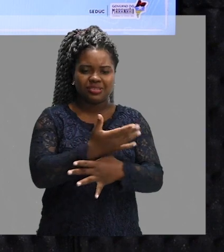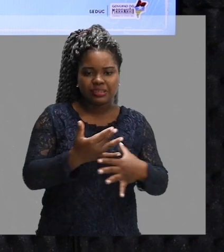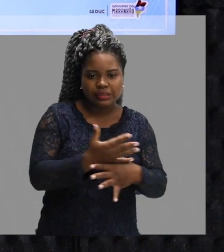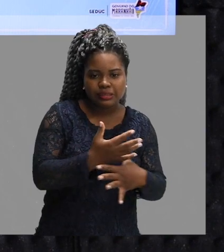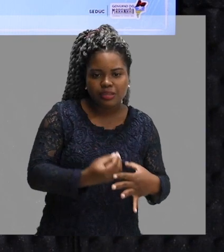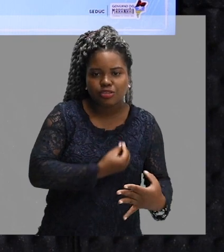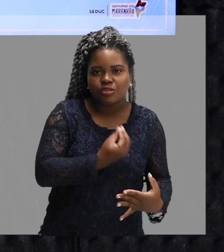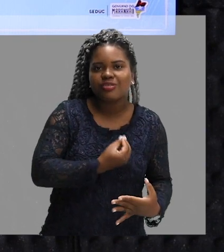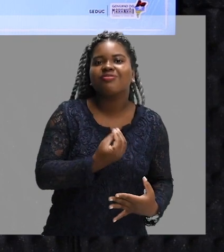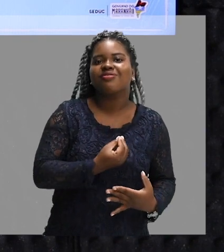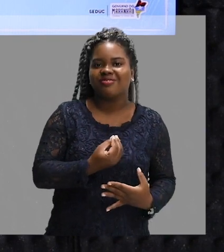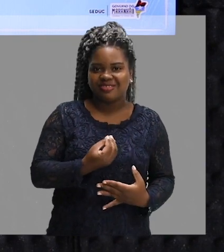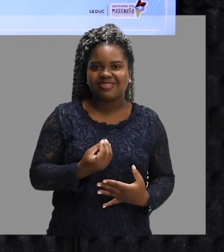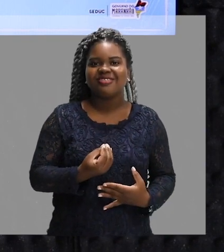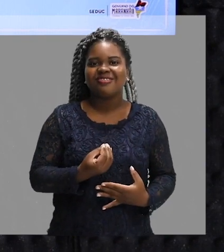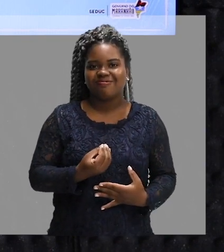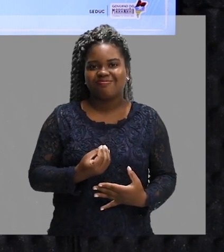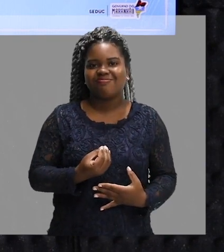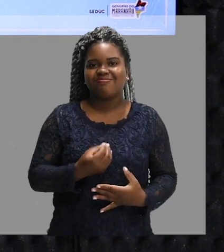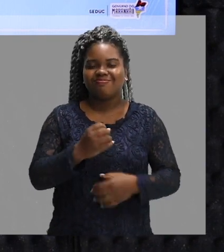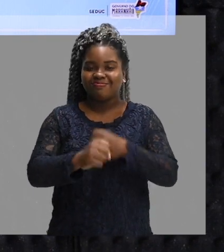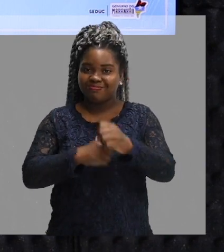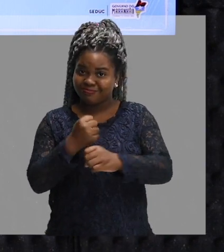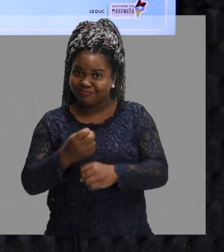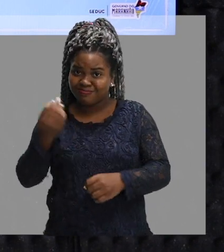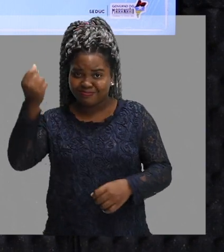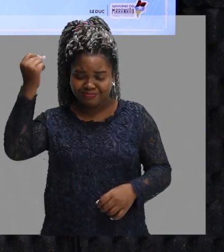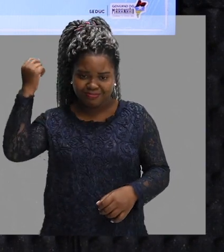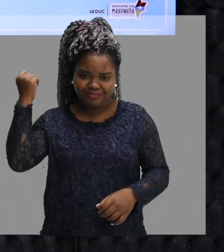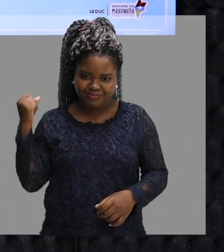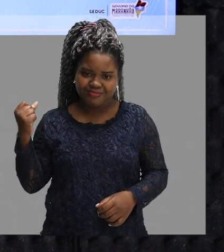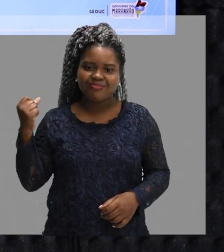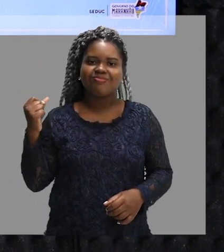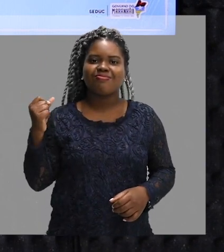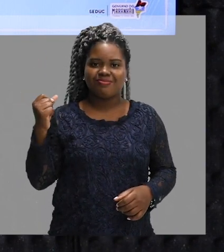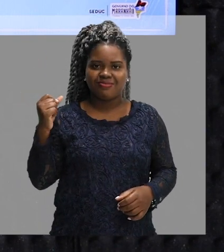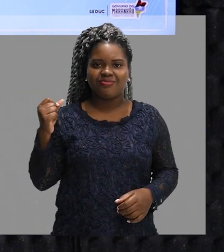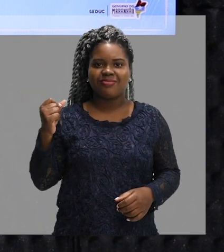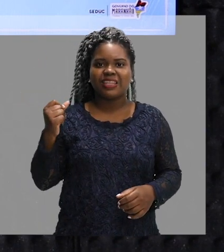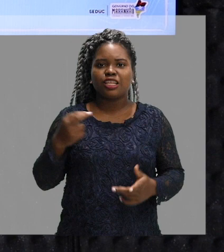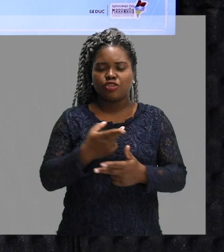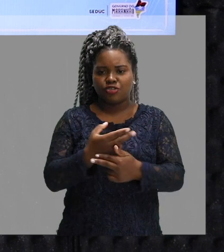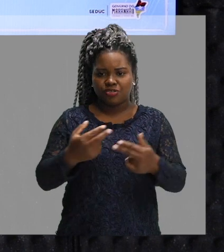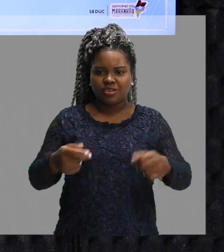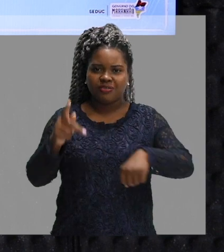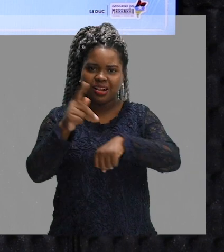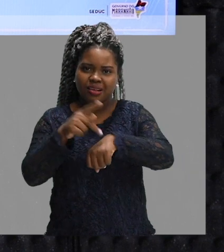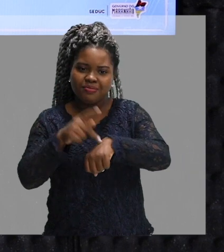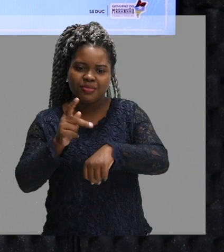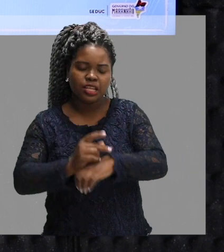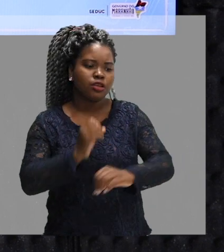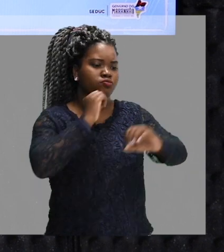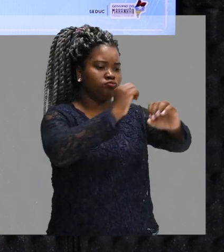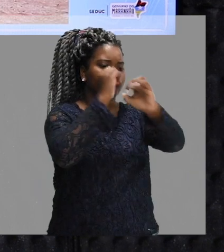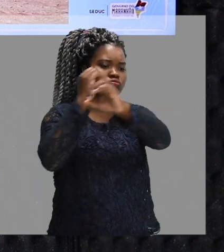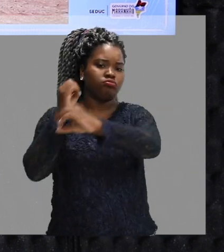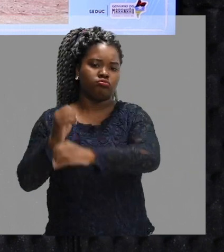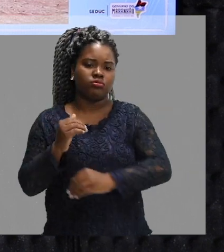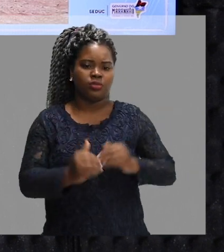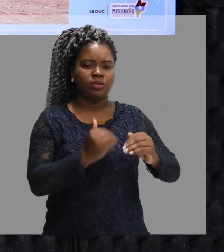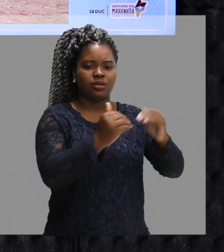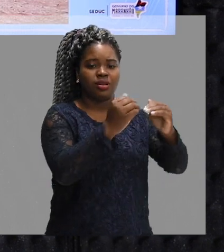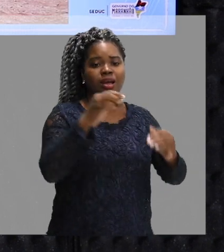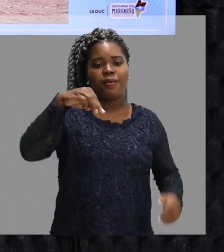era o oposto, por isso que eu coloquei ela hoje aqui. Enquanto os egípcios tinham muita pedra para se construir, a